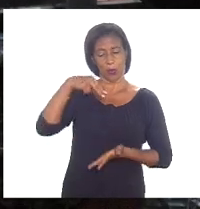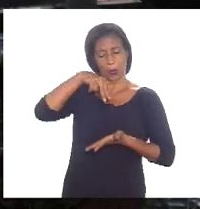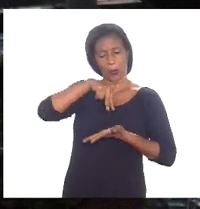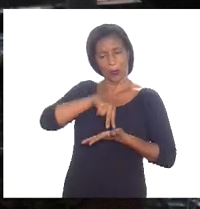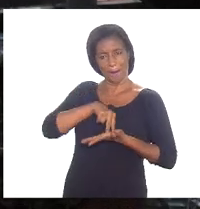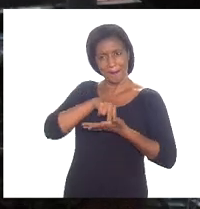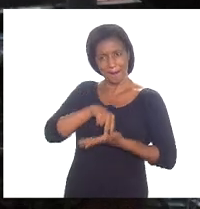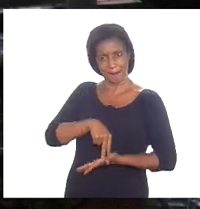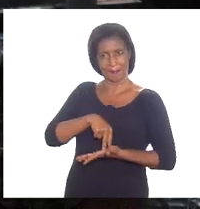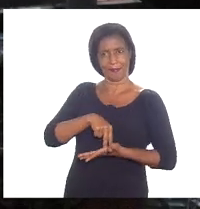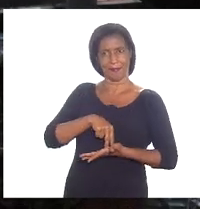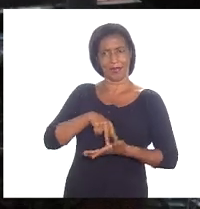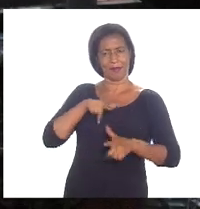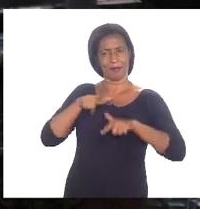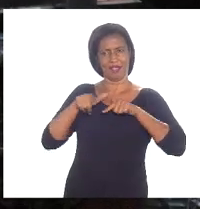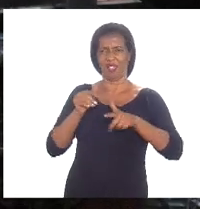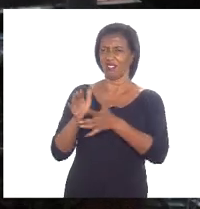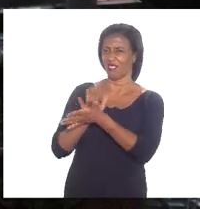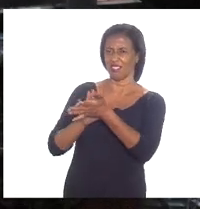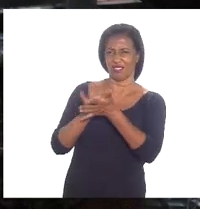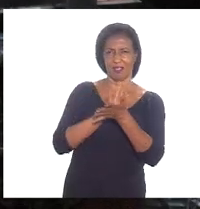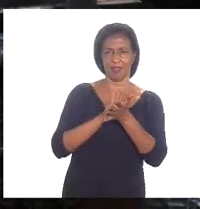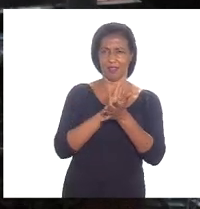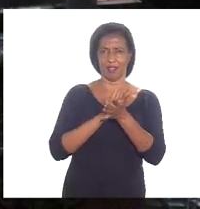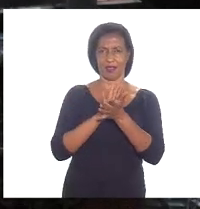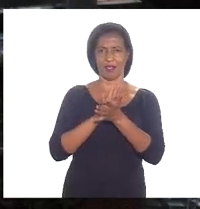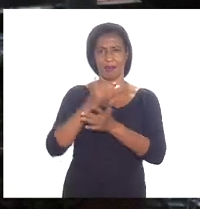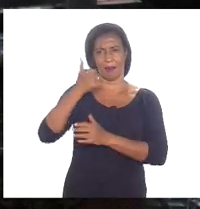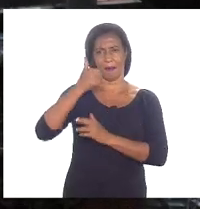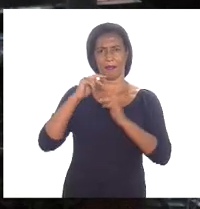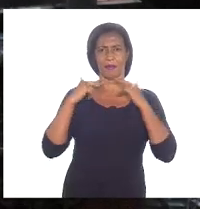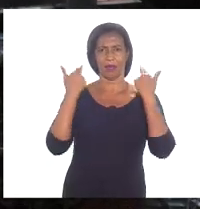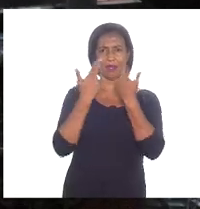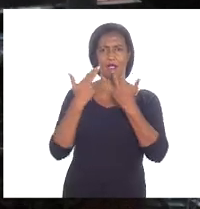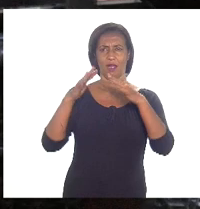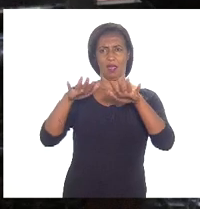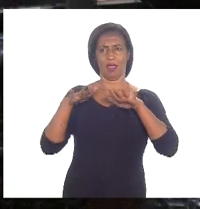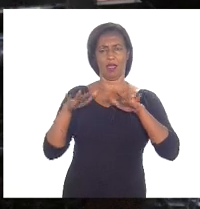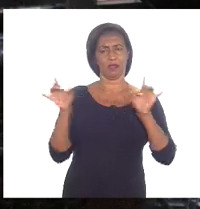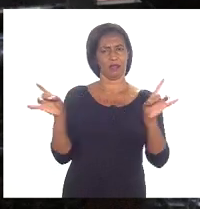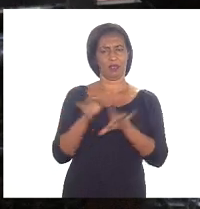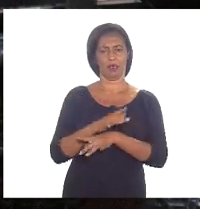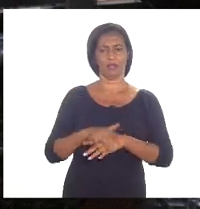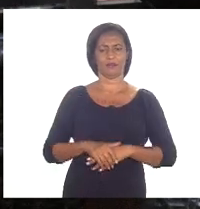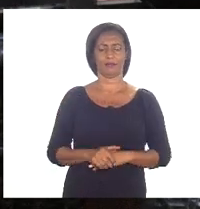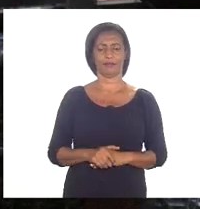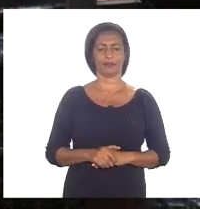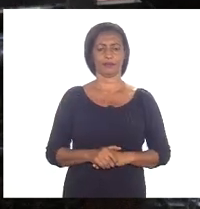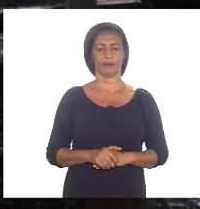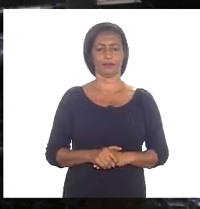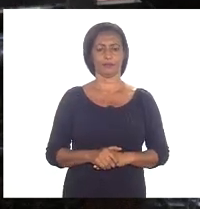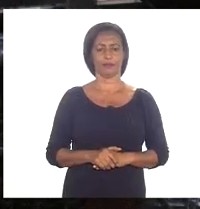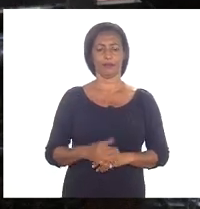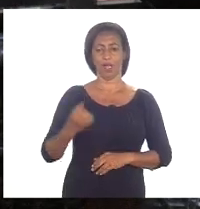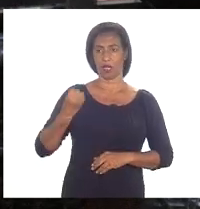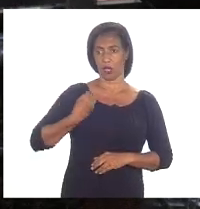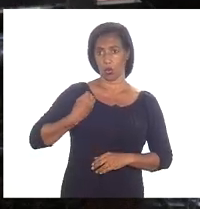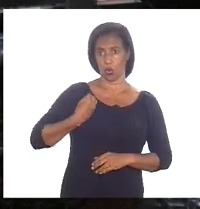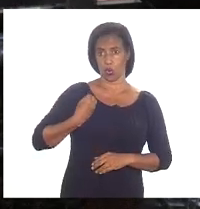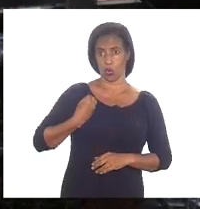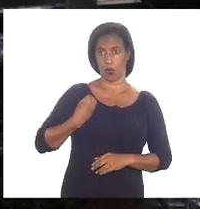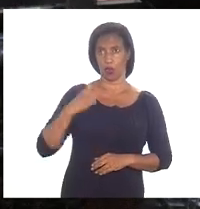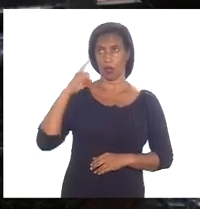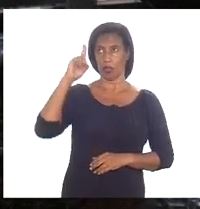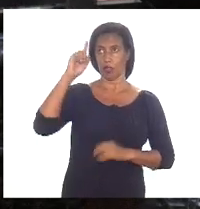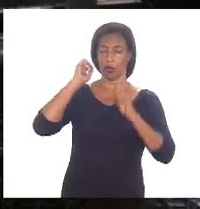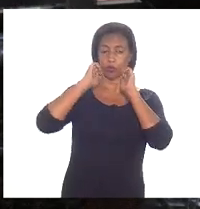ordem. Nada mais a tratar na primeira sessão extraordinária do dia, a mesma está encerrada. Havendo número legal sobre a proteção de